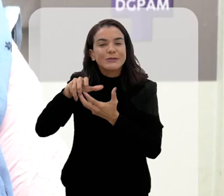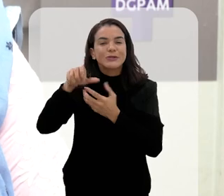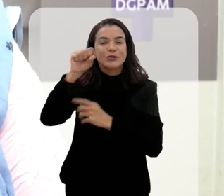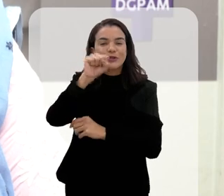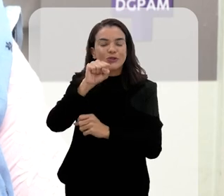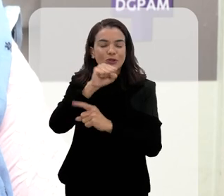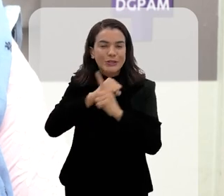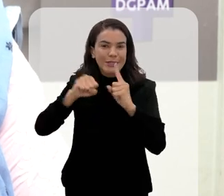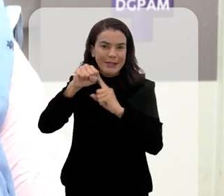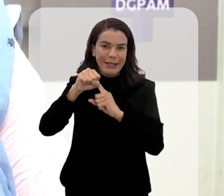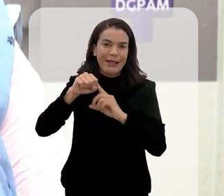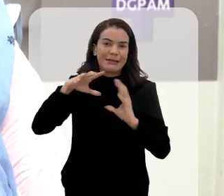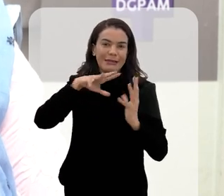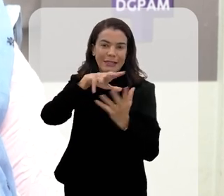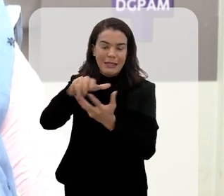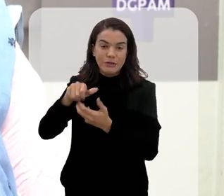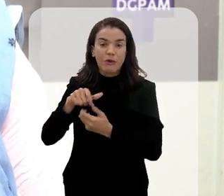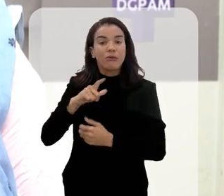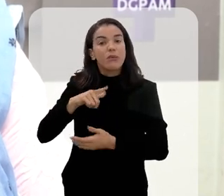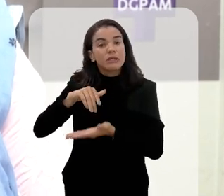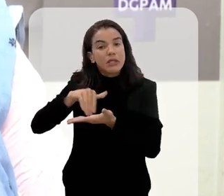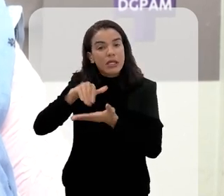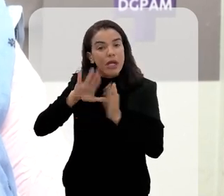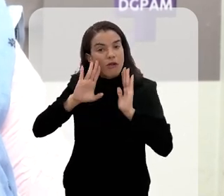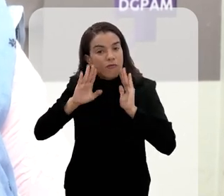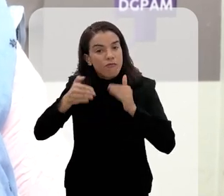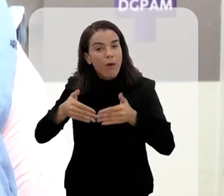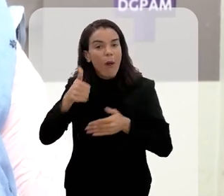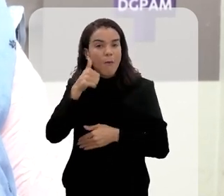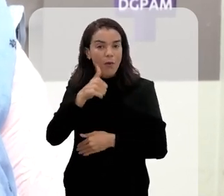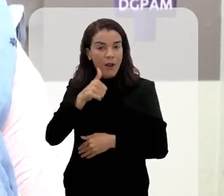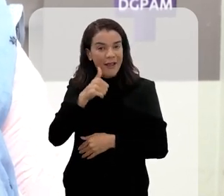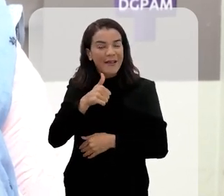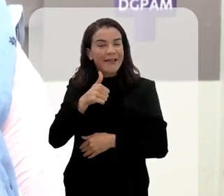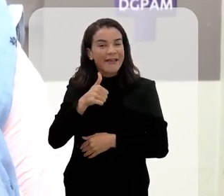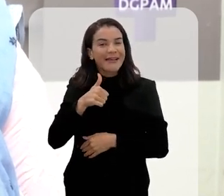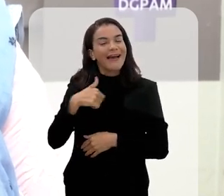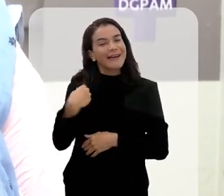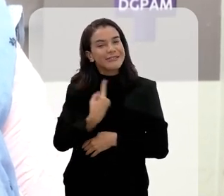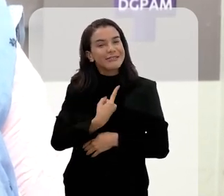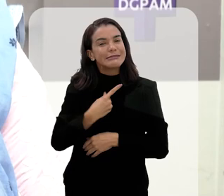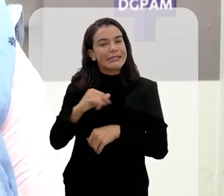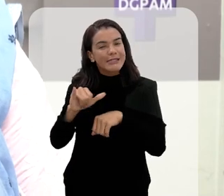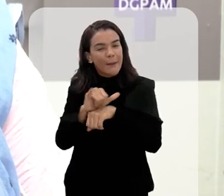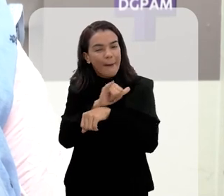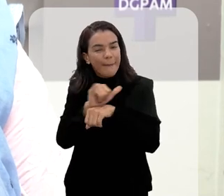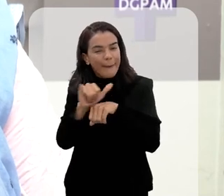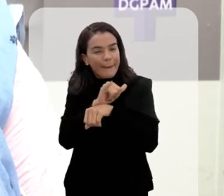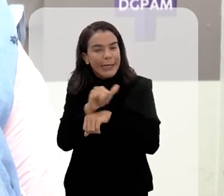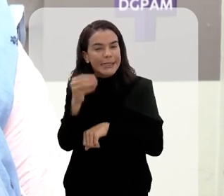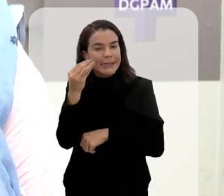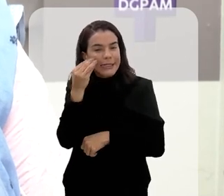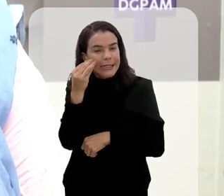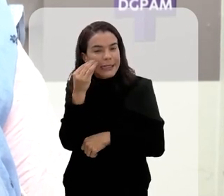Internacional para a Consciência de Krishna, uma secretaria para as mulheres, onde a gente tenta